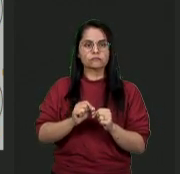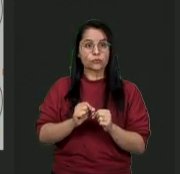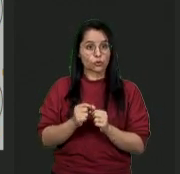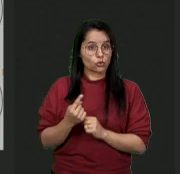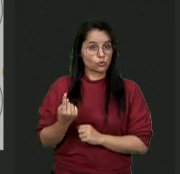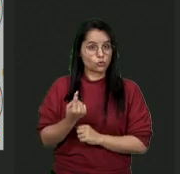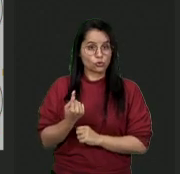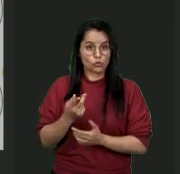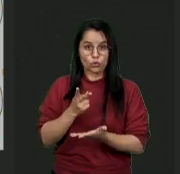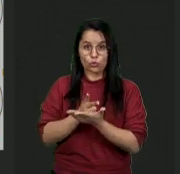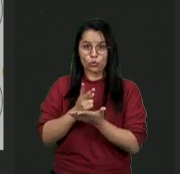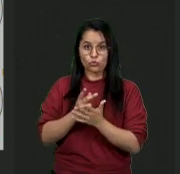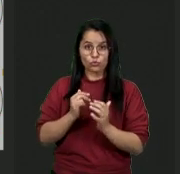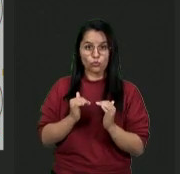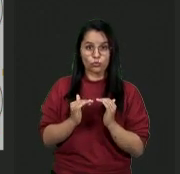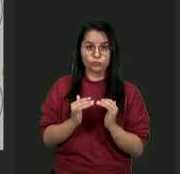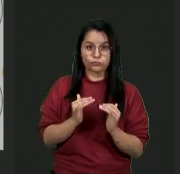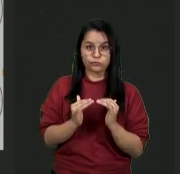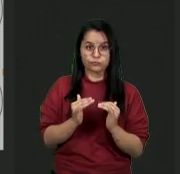involuntária.